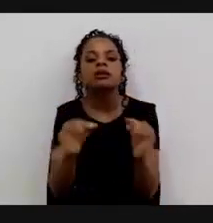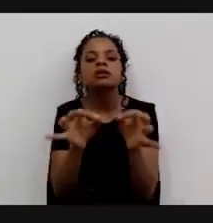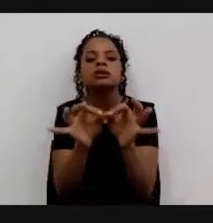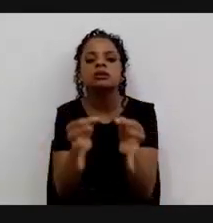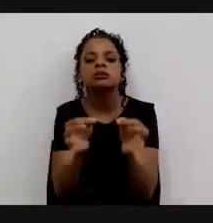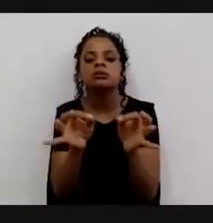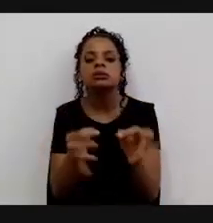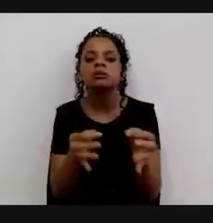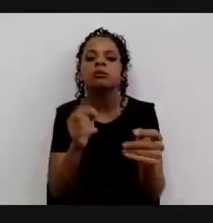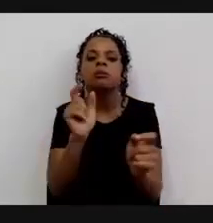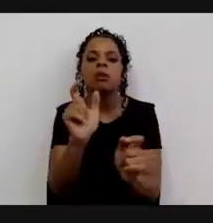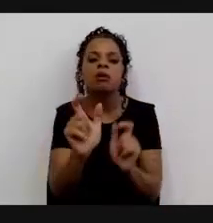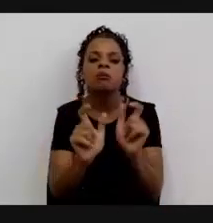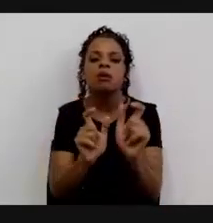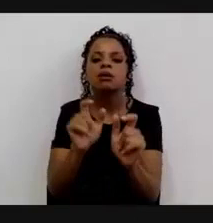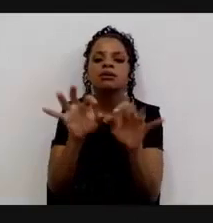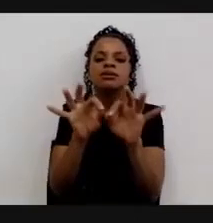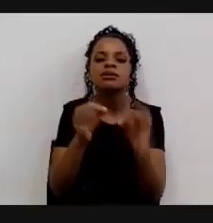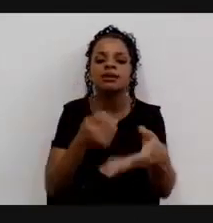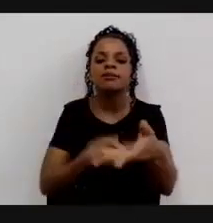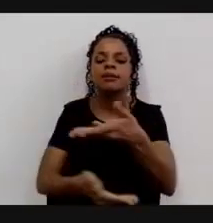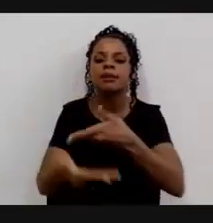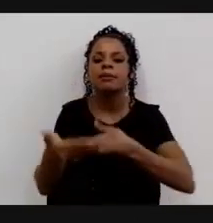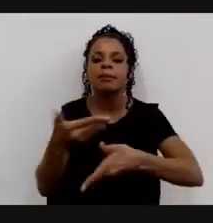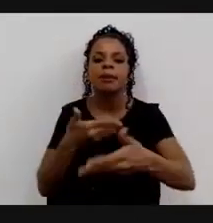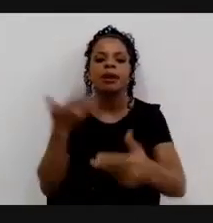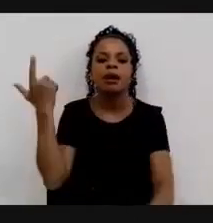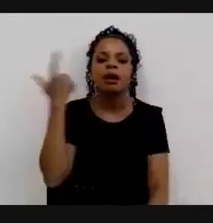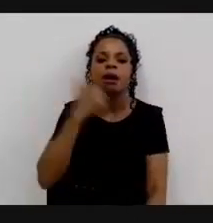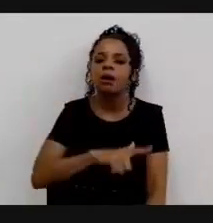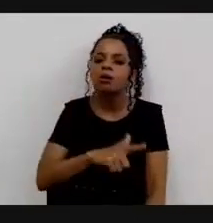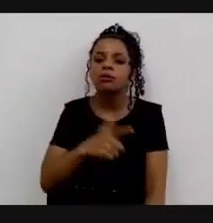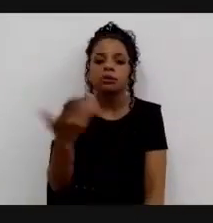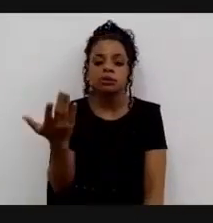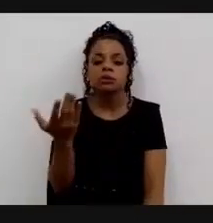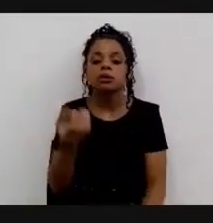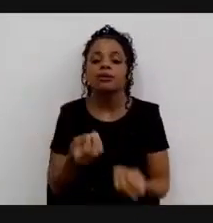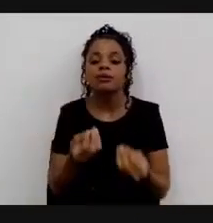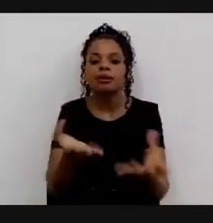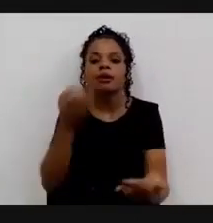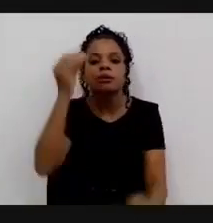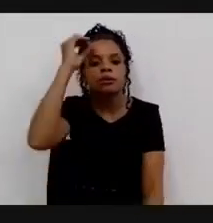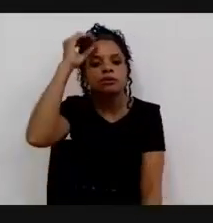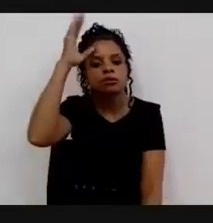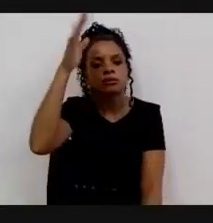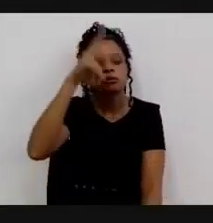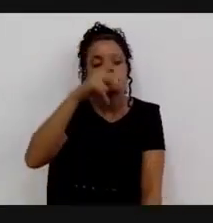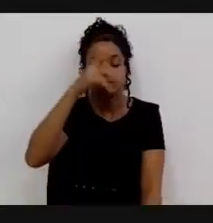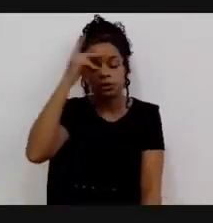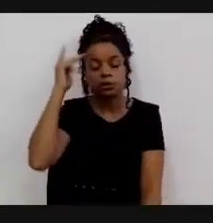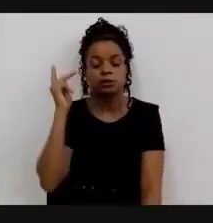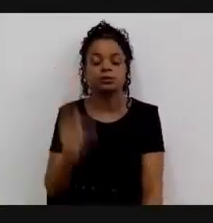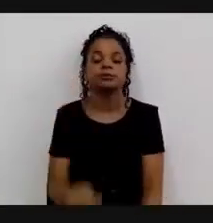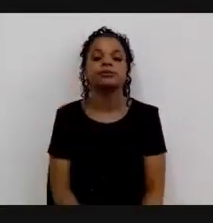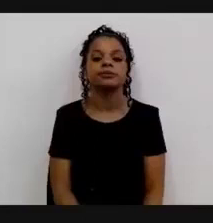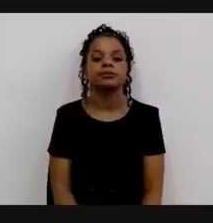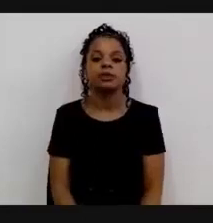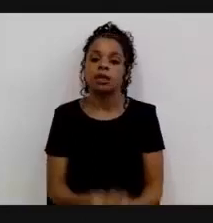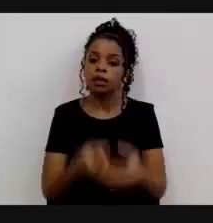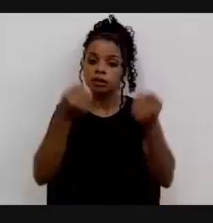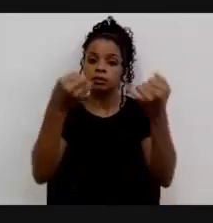jeito. Um exemplo, né? Então, a linguagem simples para ser assertivo, para que as pessoas possam entender. Explico os 3 poderes, como eu